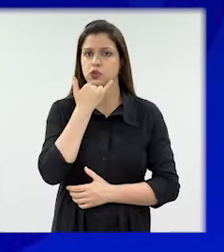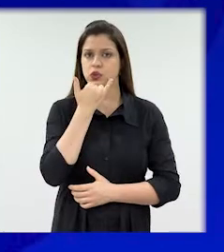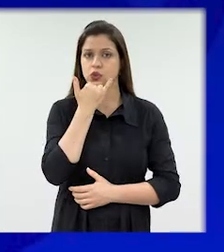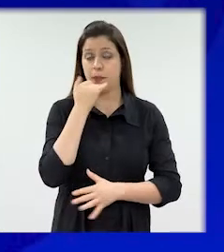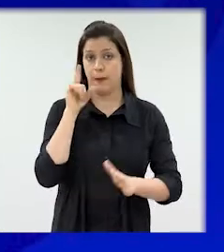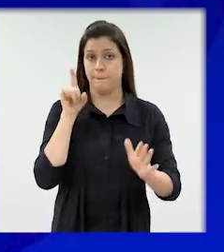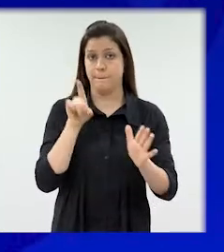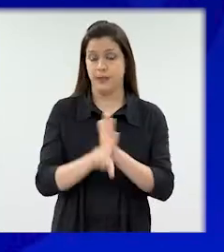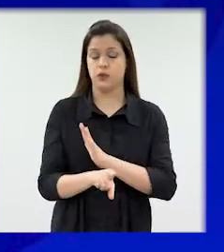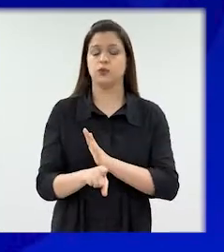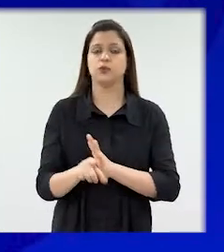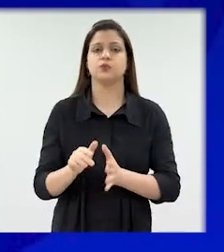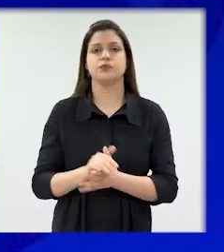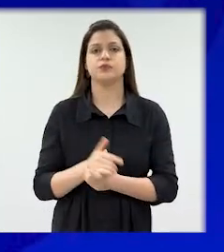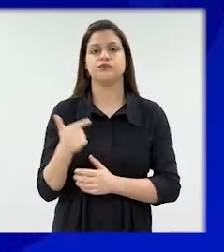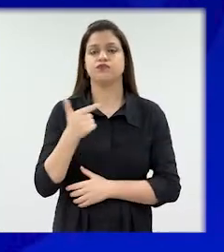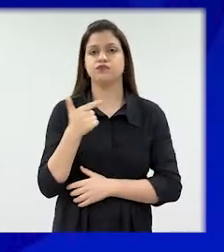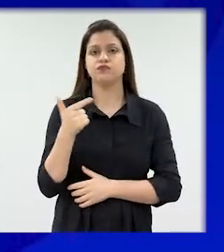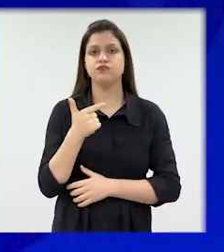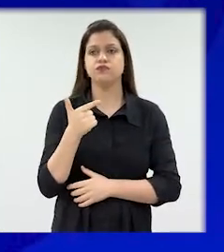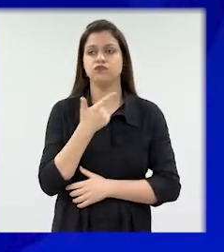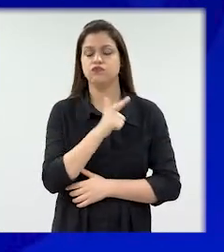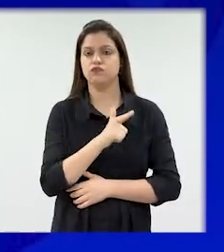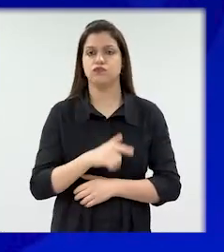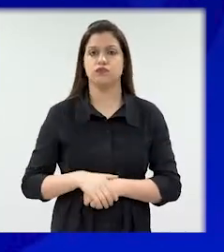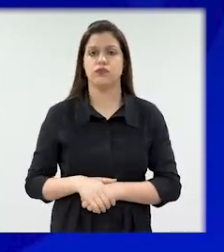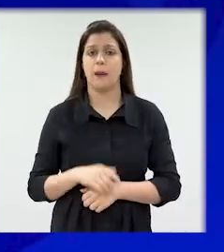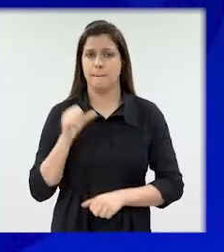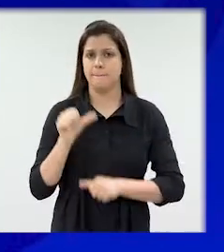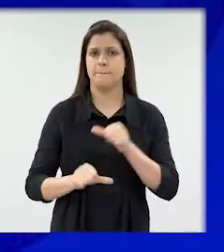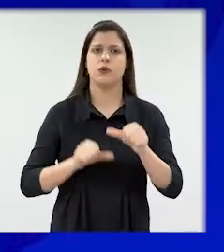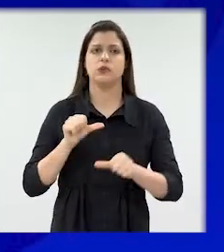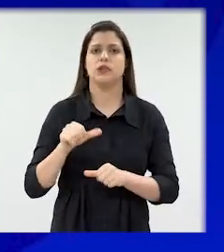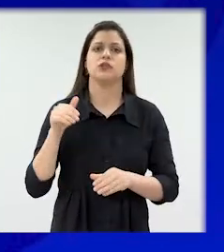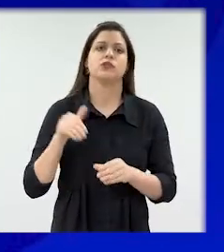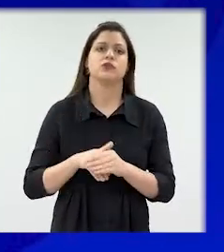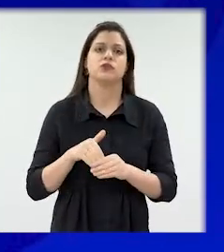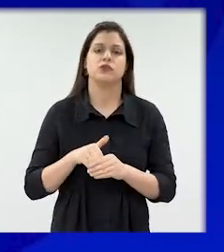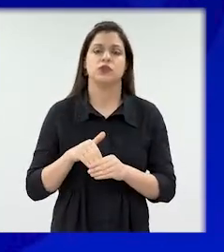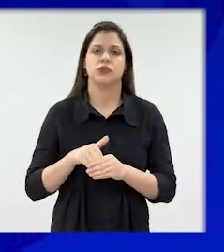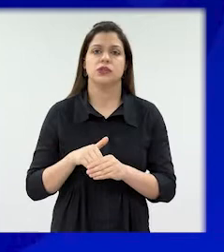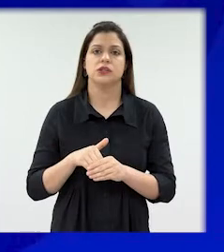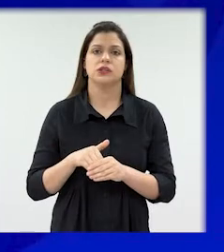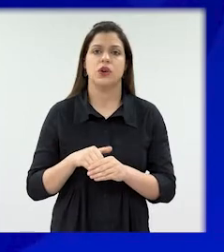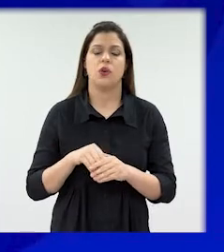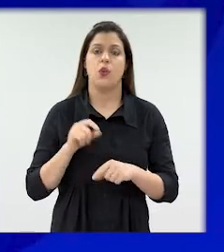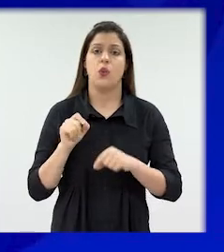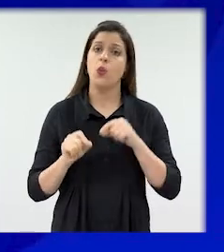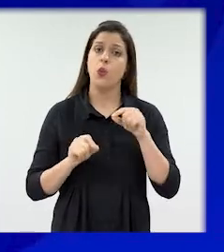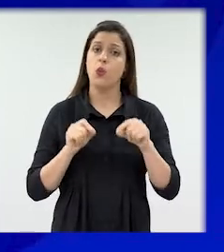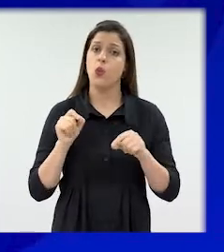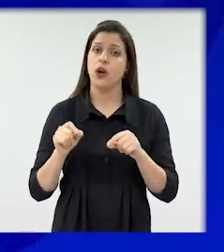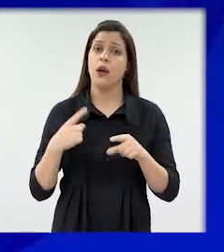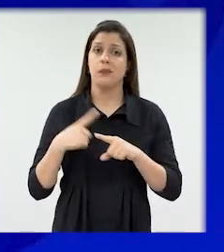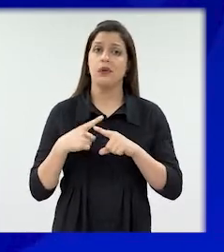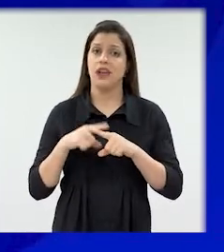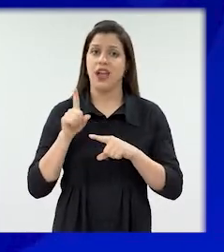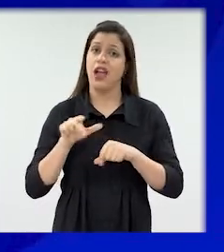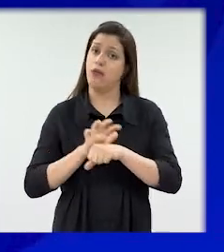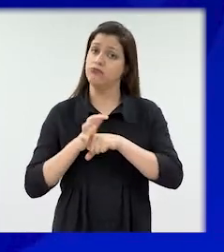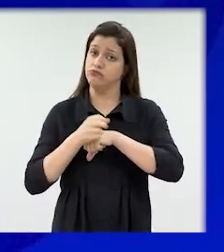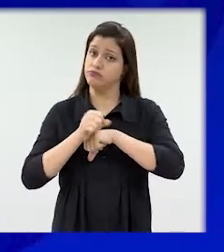Pergunta 2. O senhor acredita que essa mudança nas eleições ela foi conveniente devido à pandemia de coronavírus que o mundo todo está